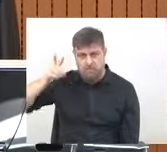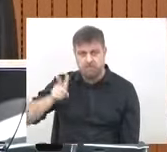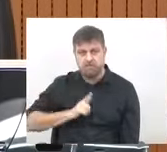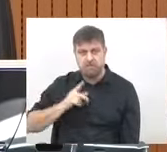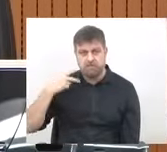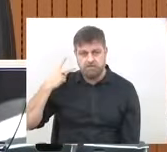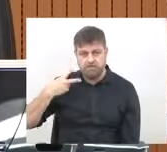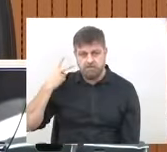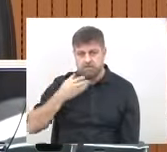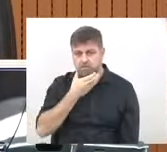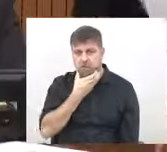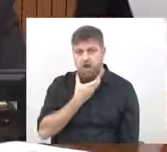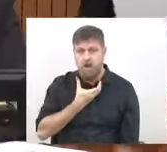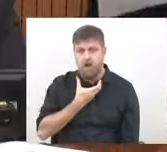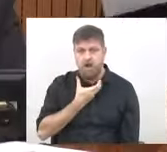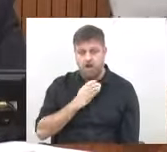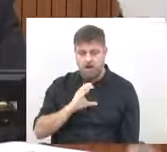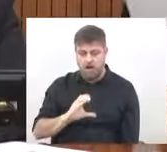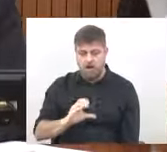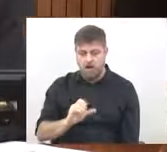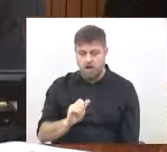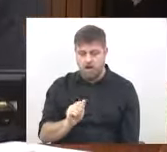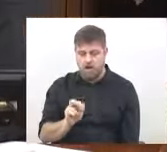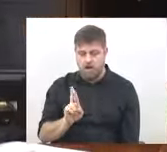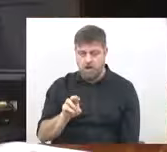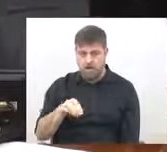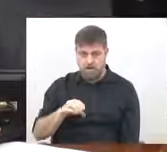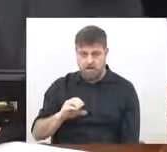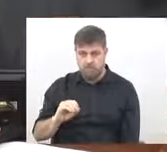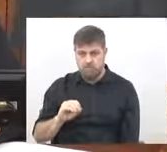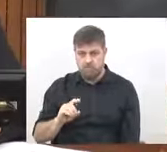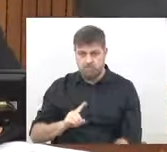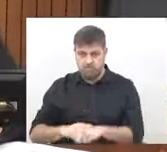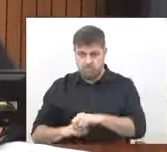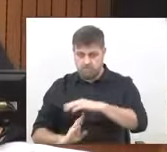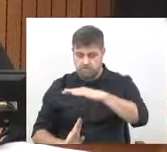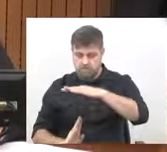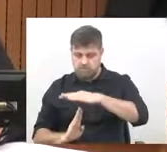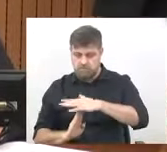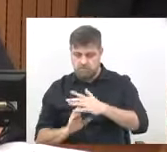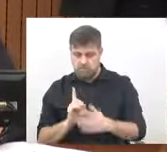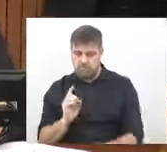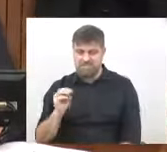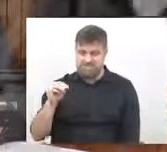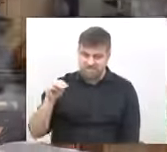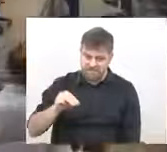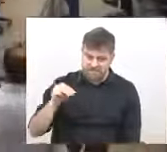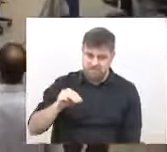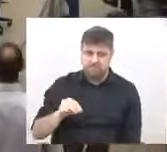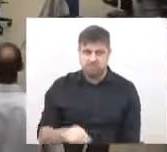vereador Carmo Luiz. Vereador Carmo Luiz tem a tribuna por 10 minutos.